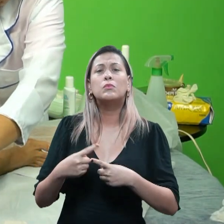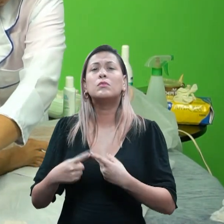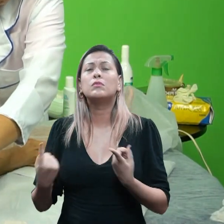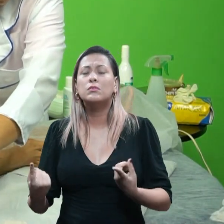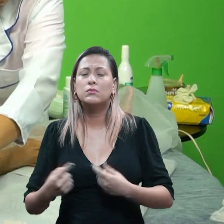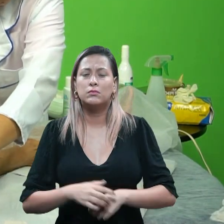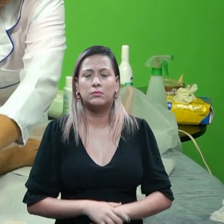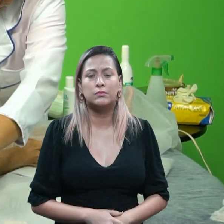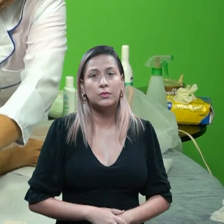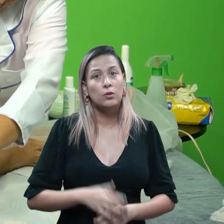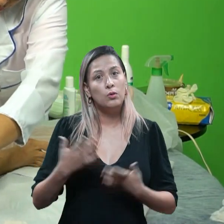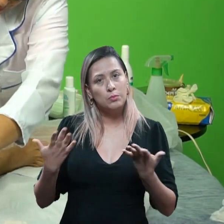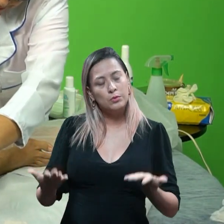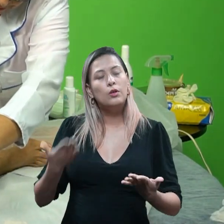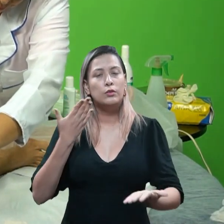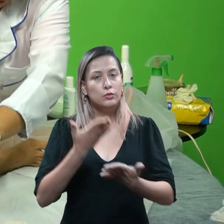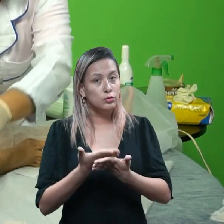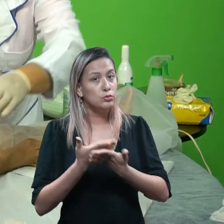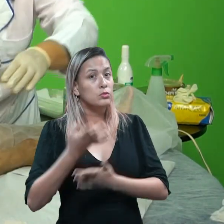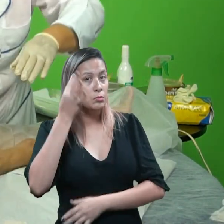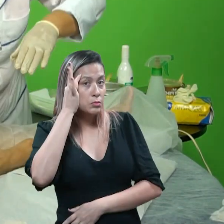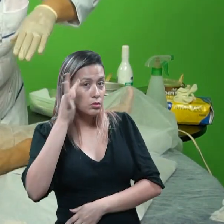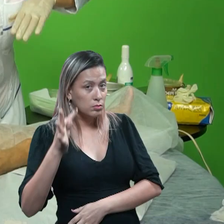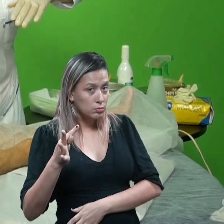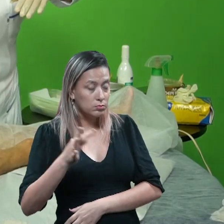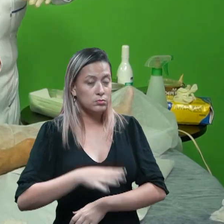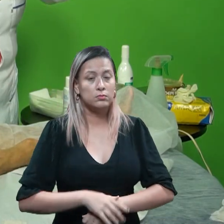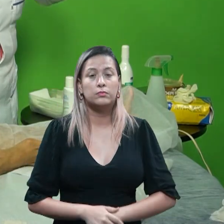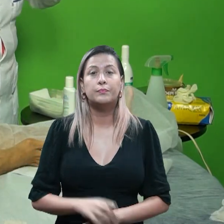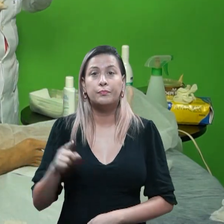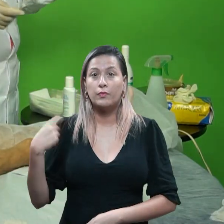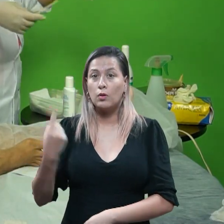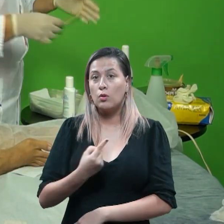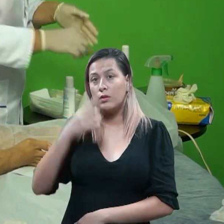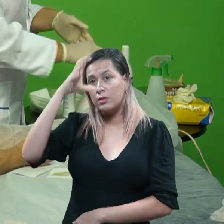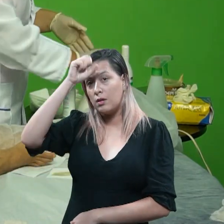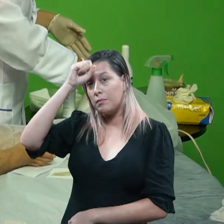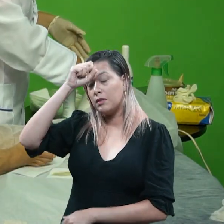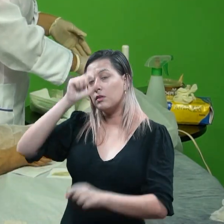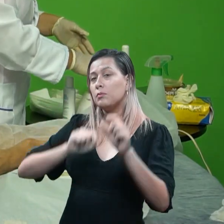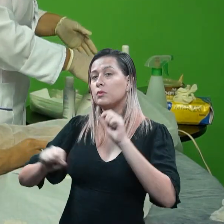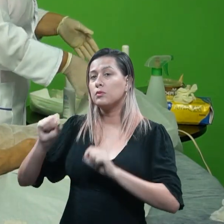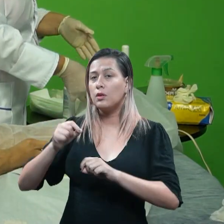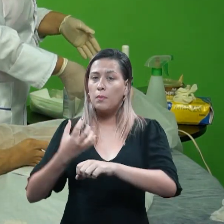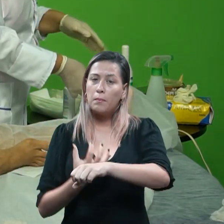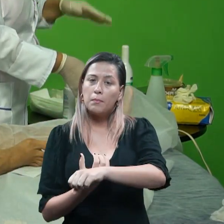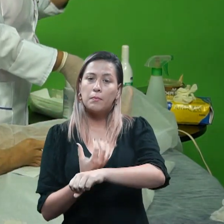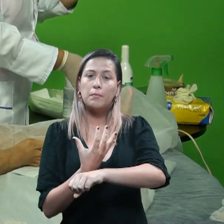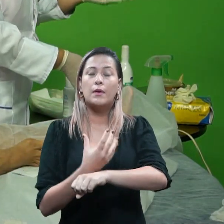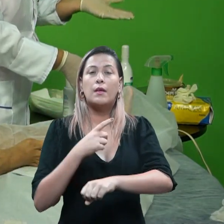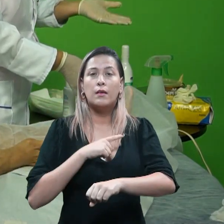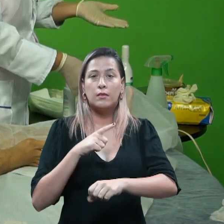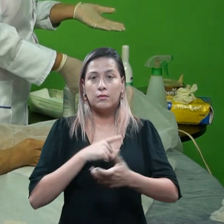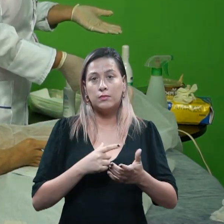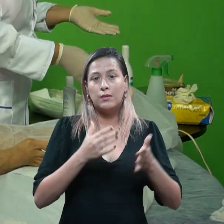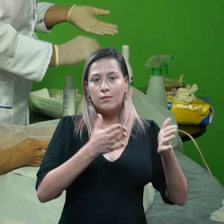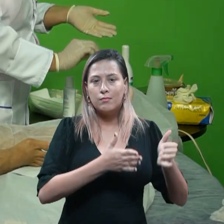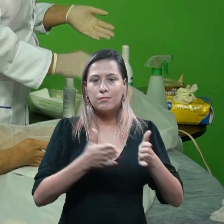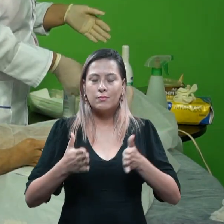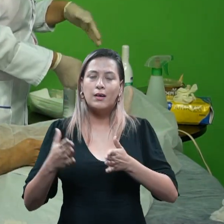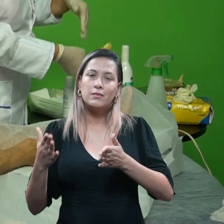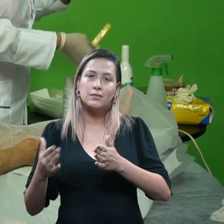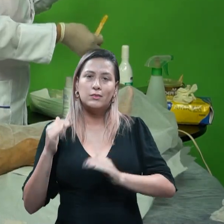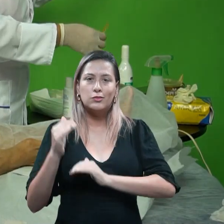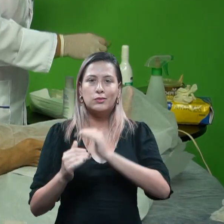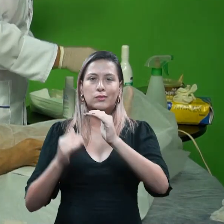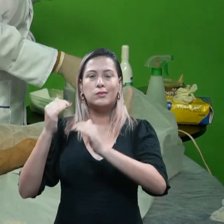nós vimos na teoria, a gente aprendeu que o pelo ele tem fases diferentes de